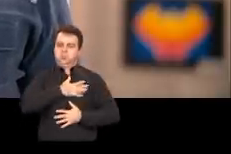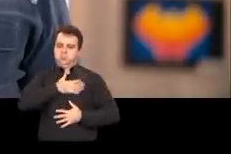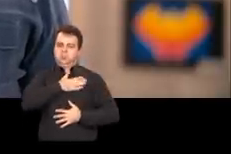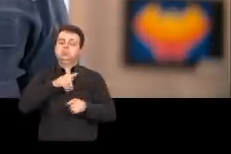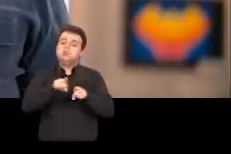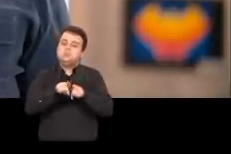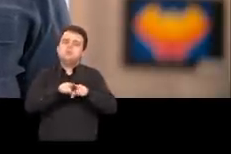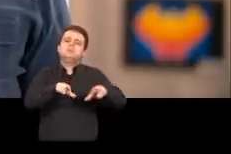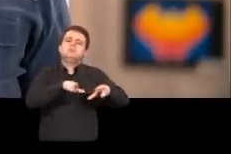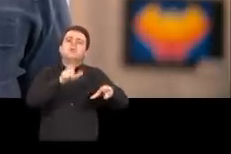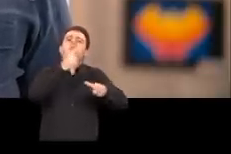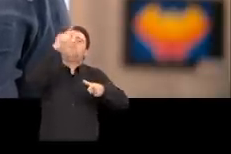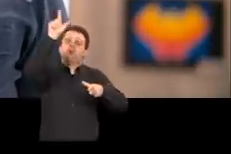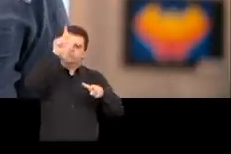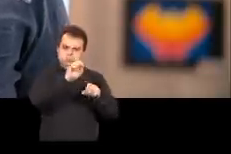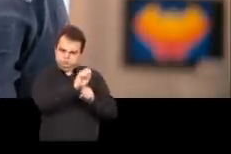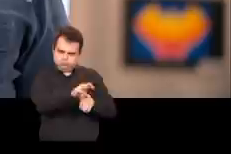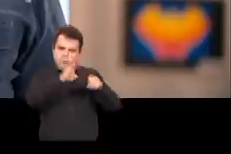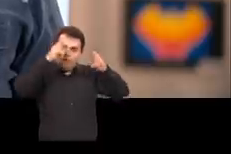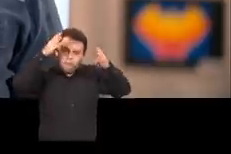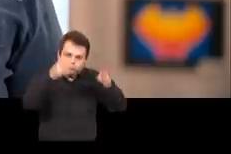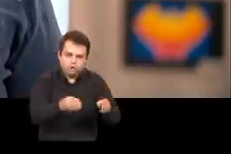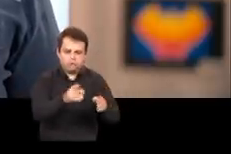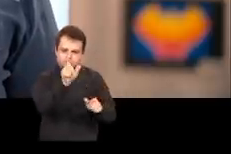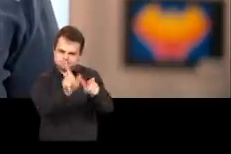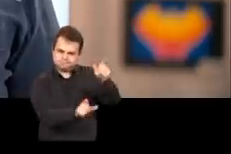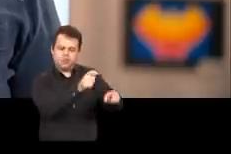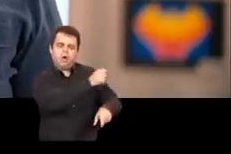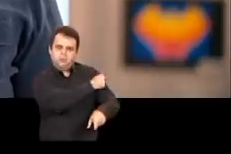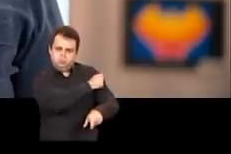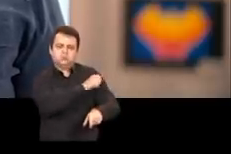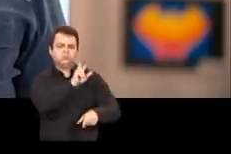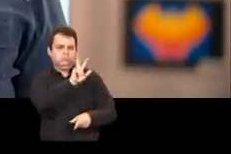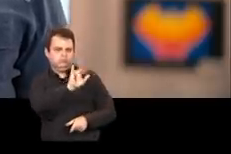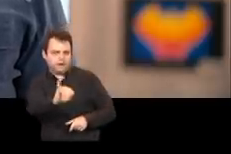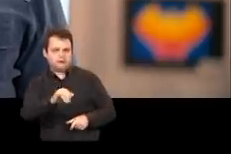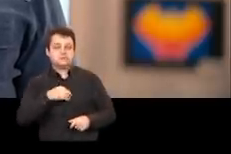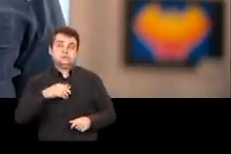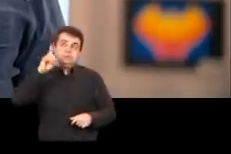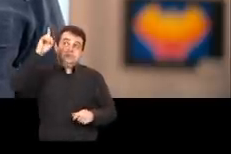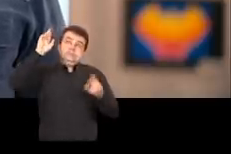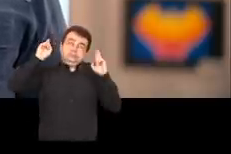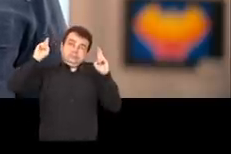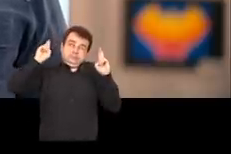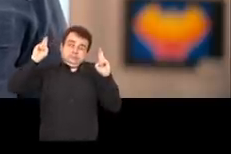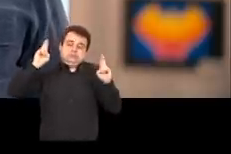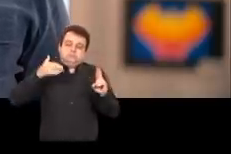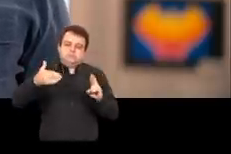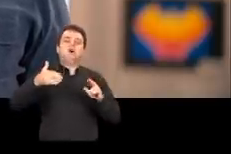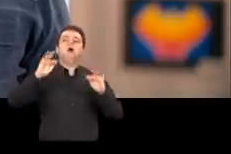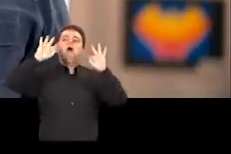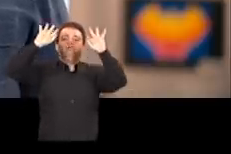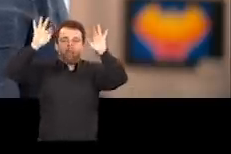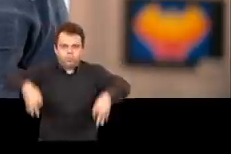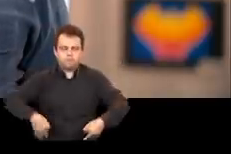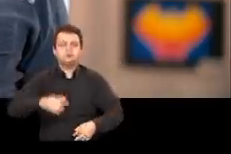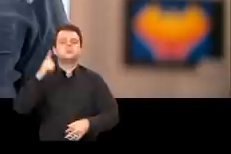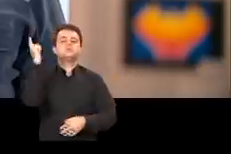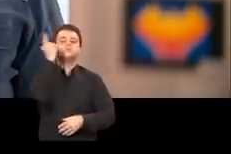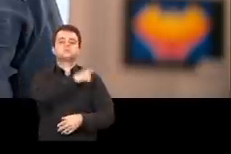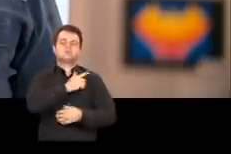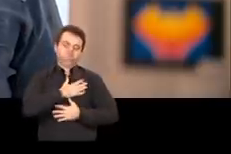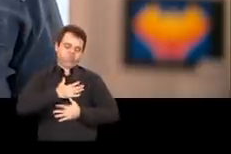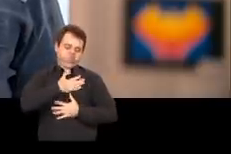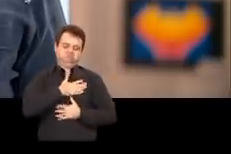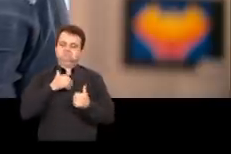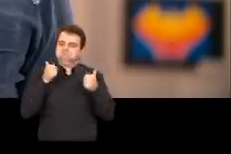em atendimento às necessidades dos nossos alunos. Se Deus quiser, concluiremos da melhor maneira